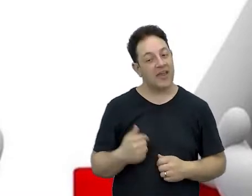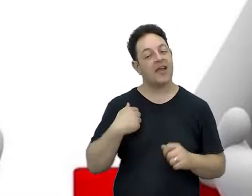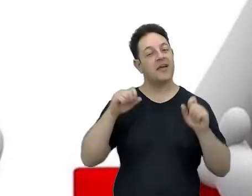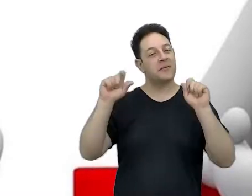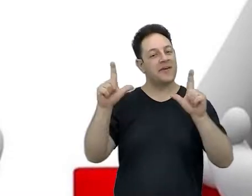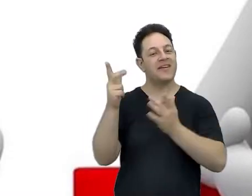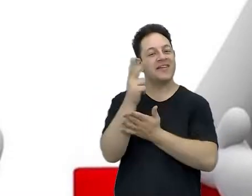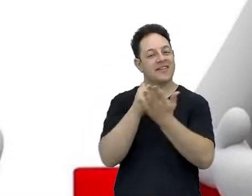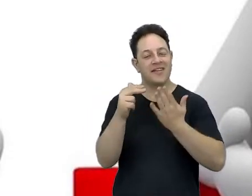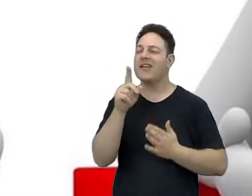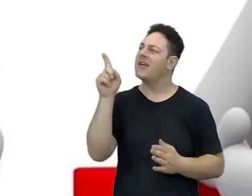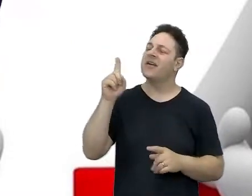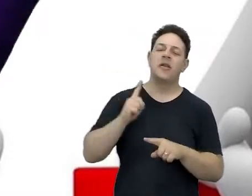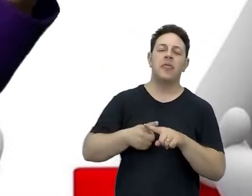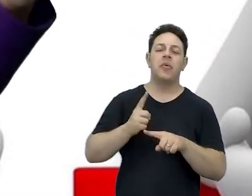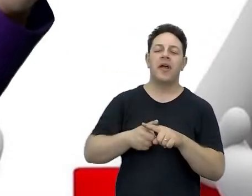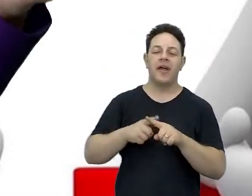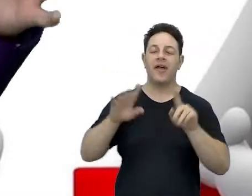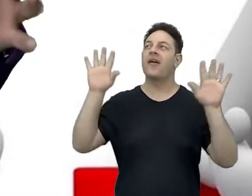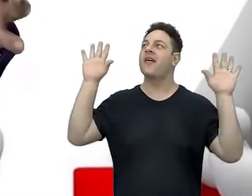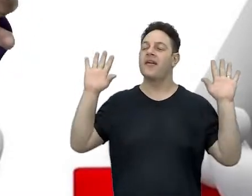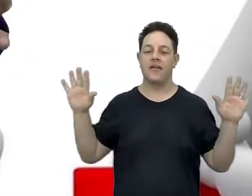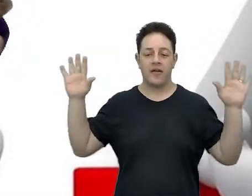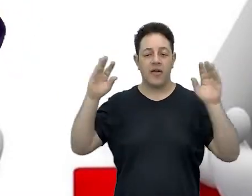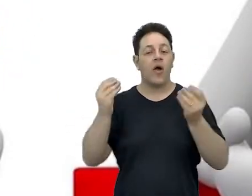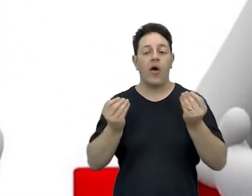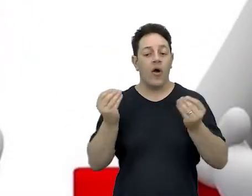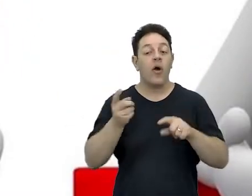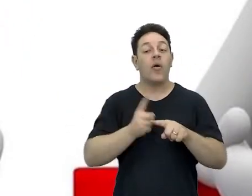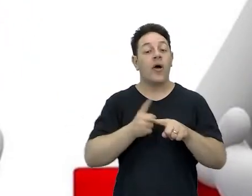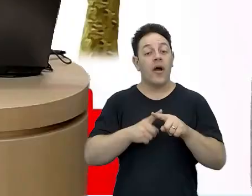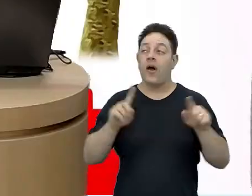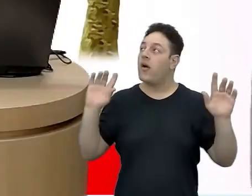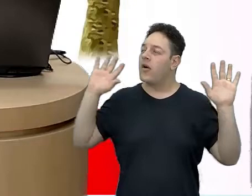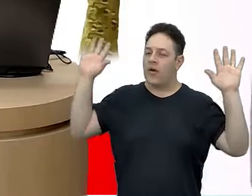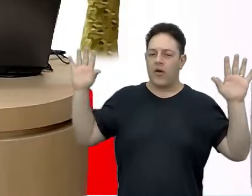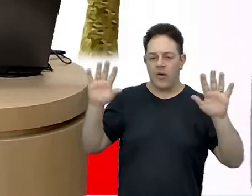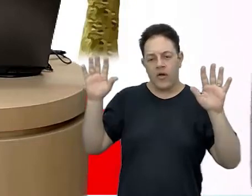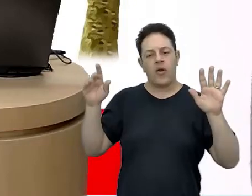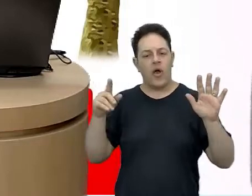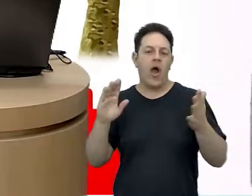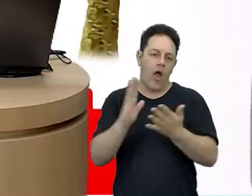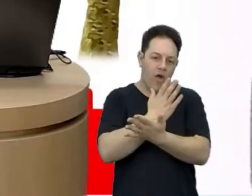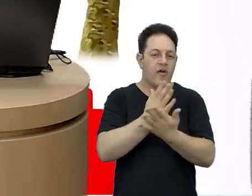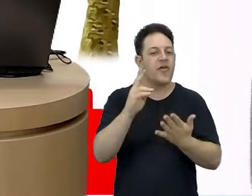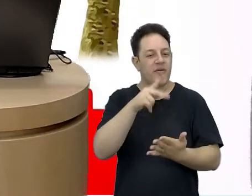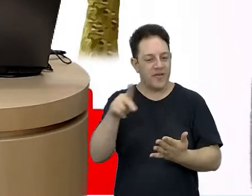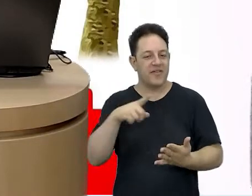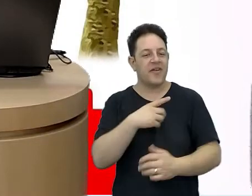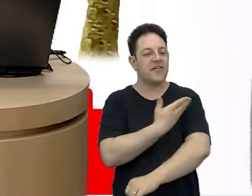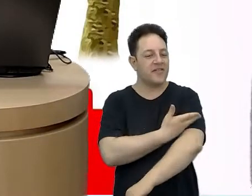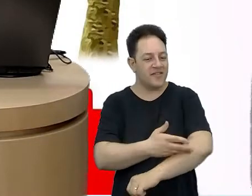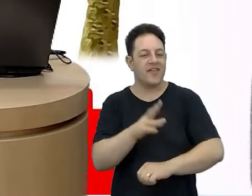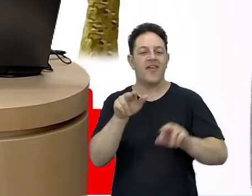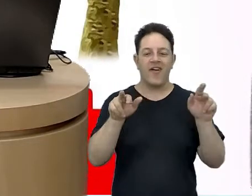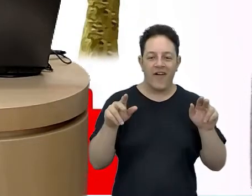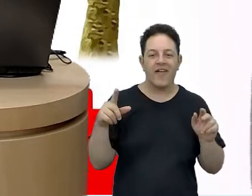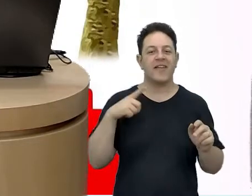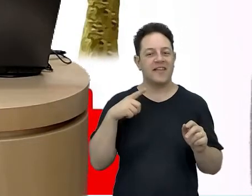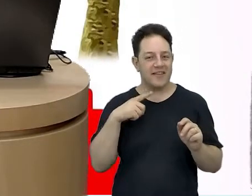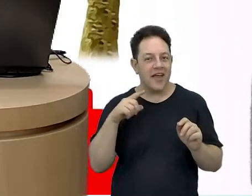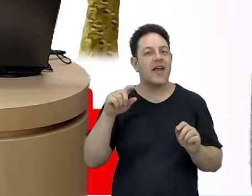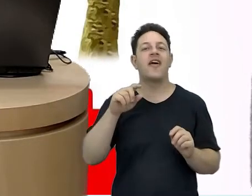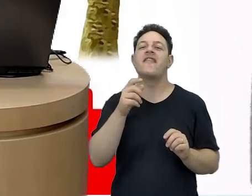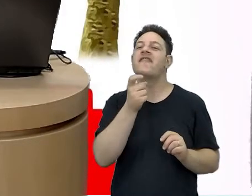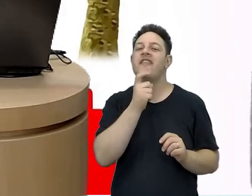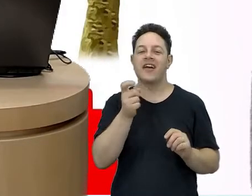desenho aí, né, pra gente, porque estamos aqui nesse fundo, acho que outros professores já fazem isso, né, chama-se chroma key, eu aprendi, né?